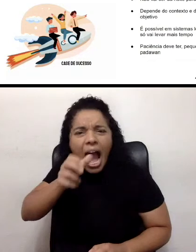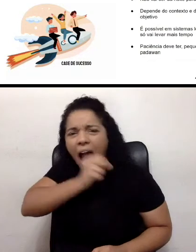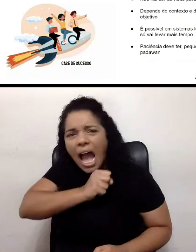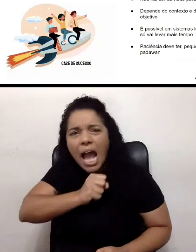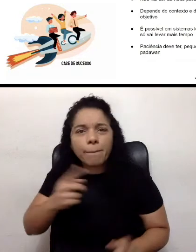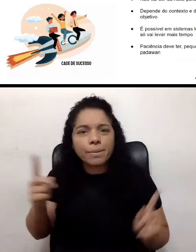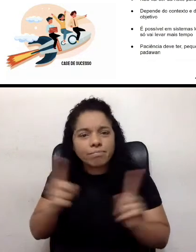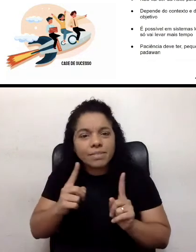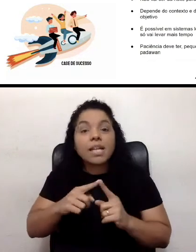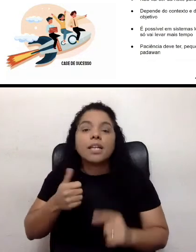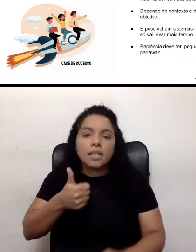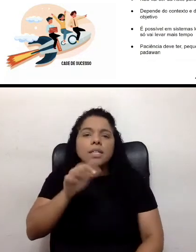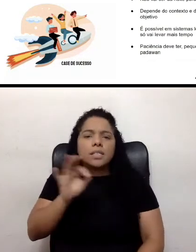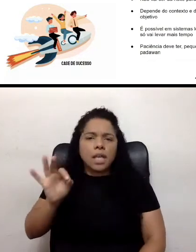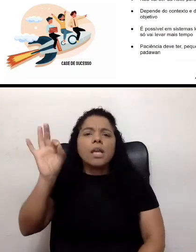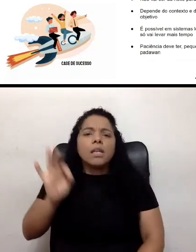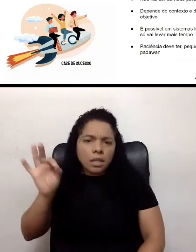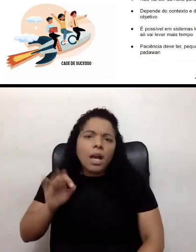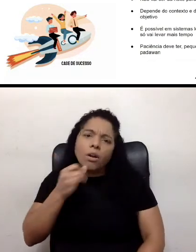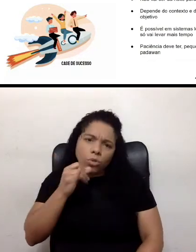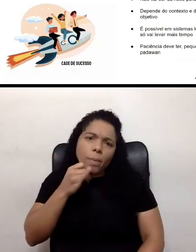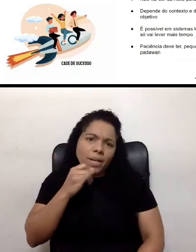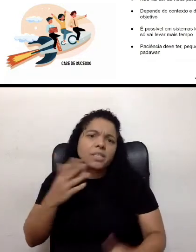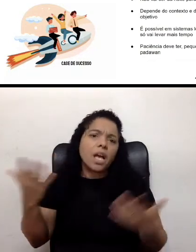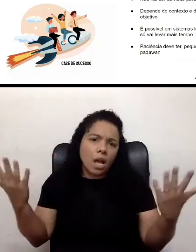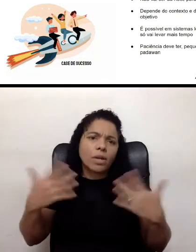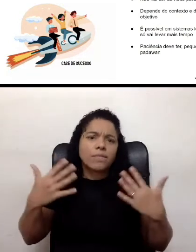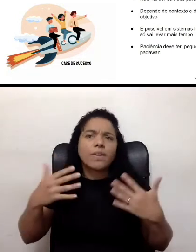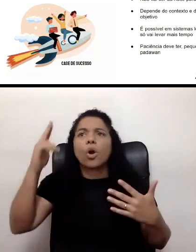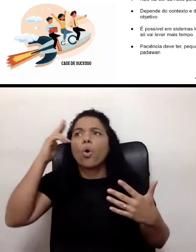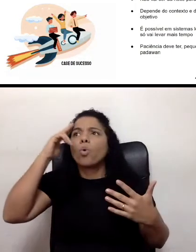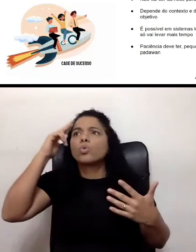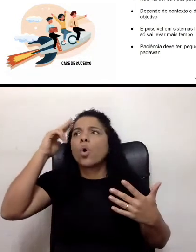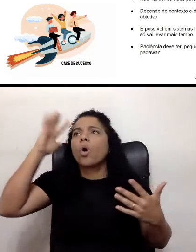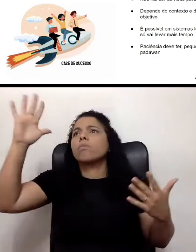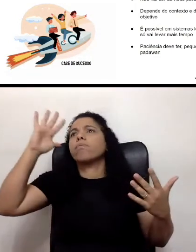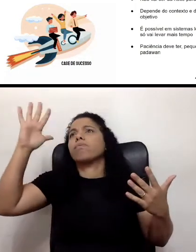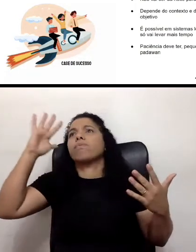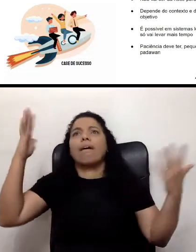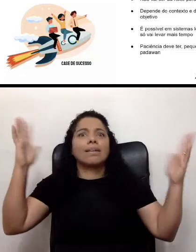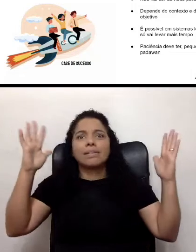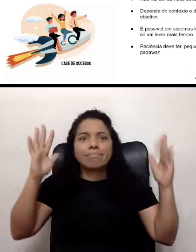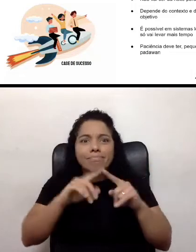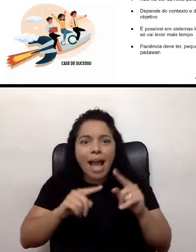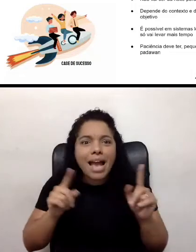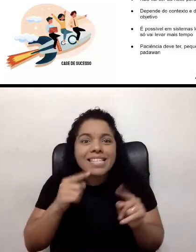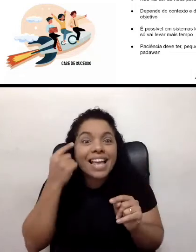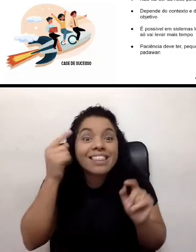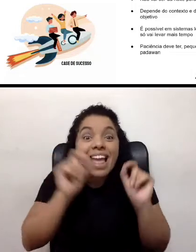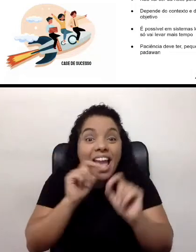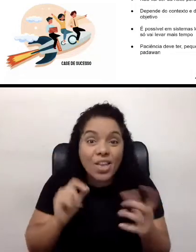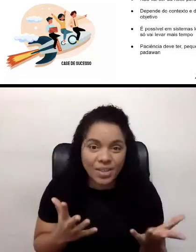É claro que 100% da automação, às vezes, é um sonho muito longe. Mas a ideia é